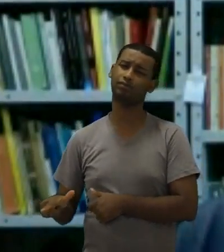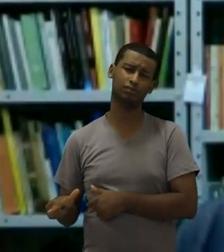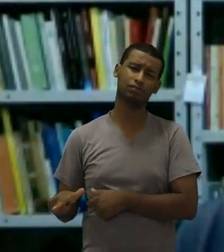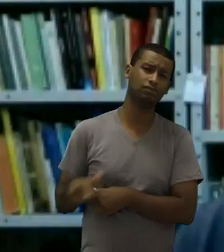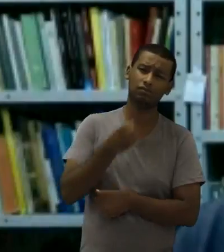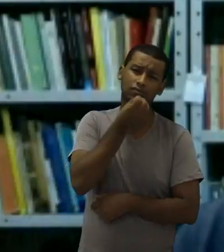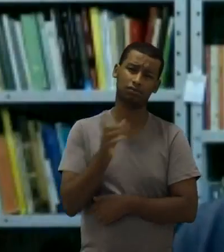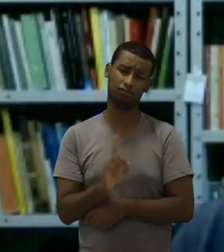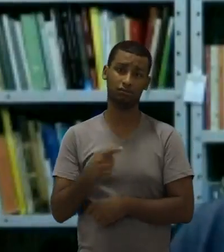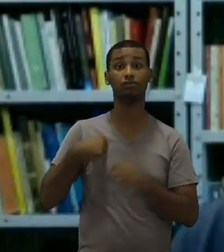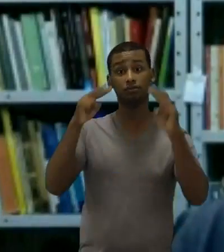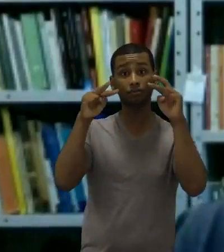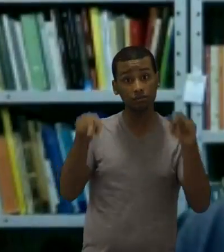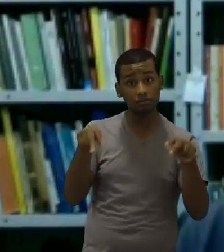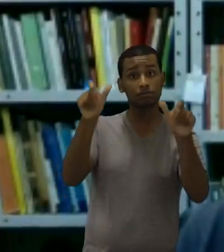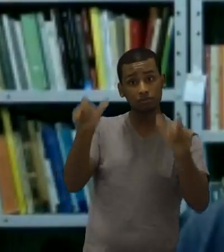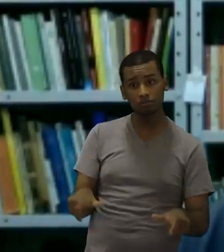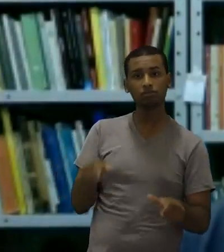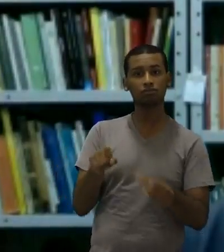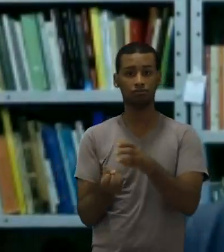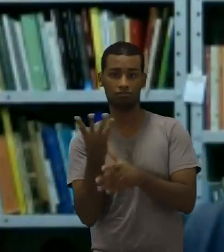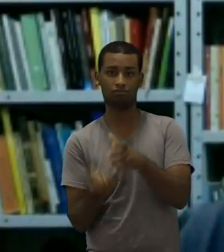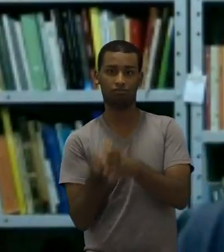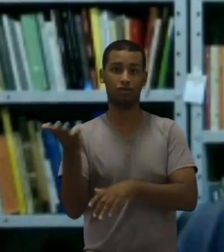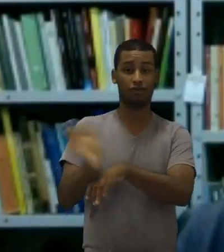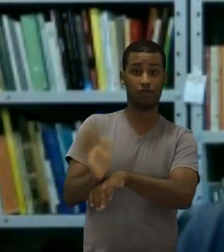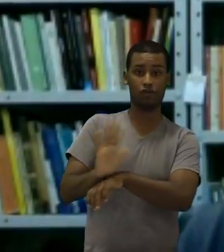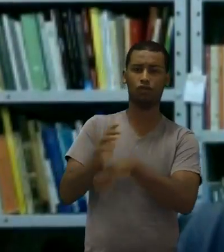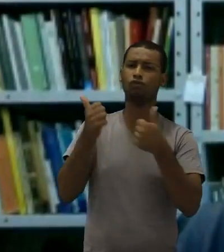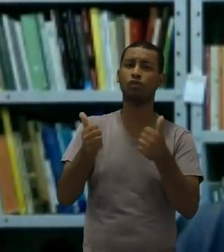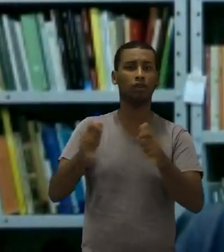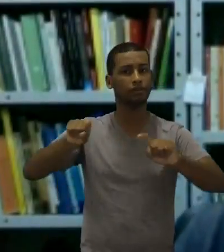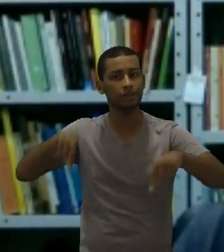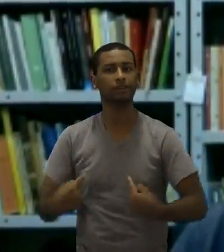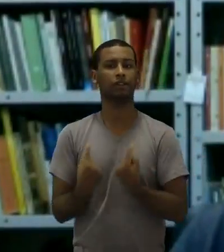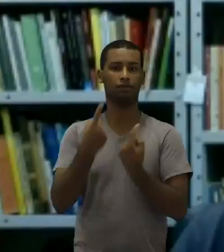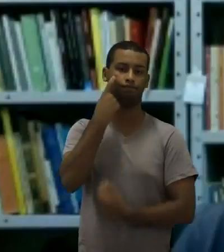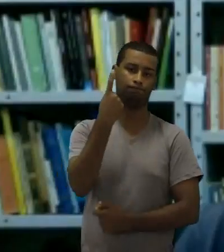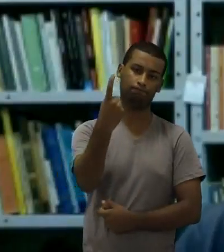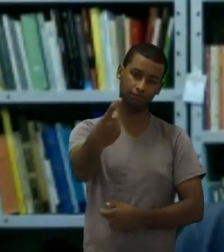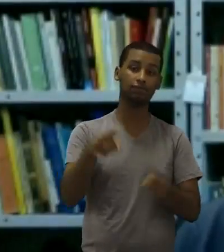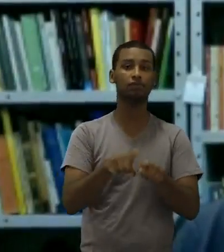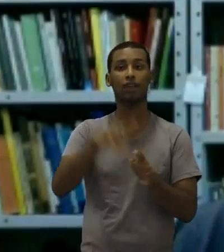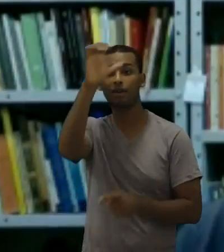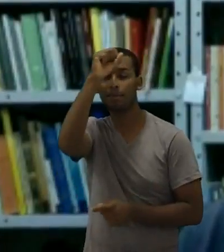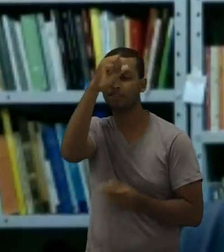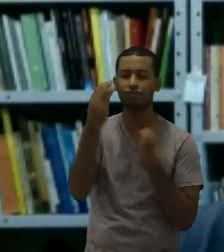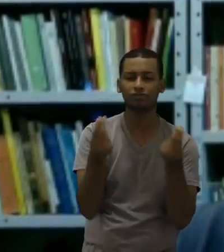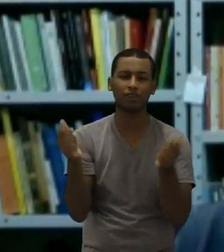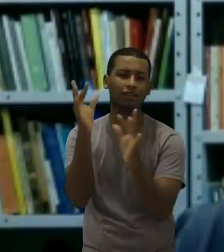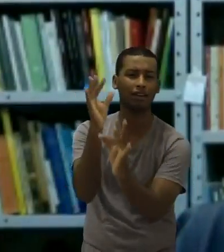Então, eu vejo esse tipo de produção desafiador e interessante, porque a gente aprende sutilezas, a